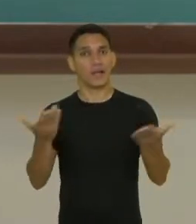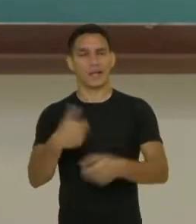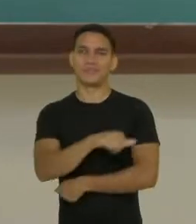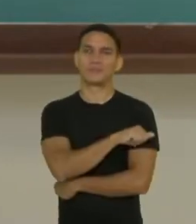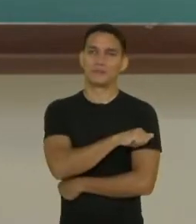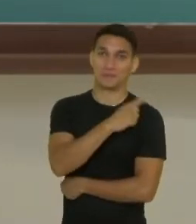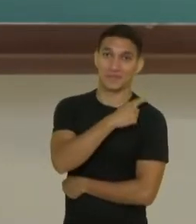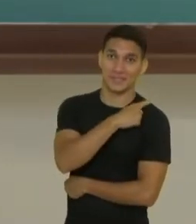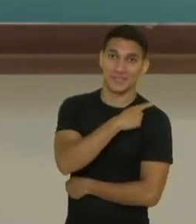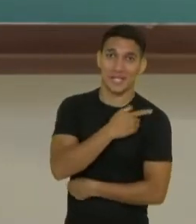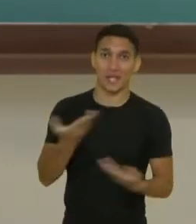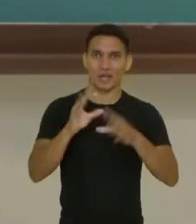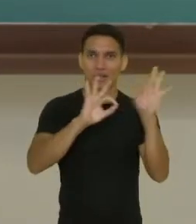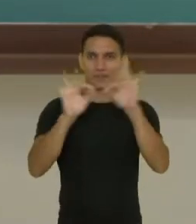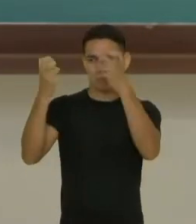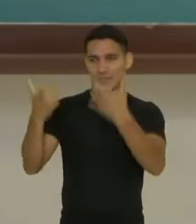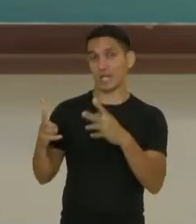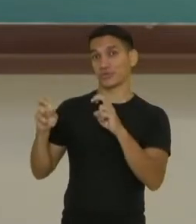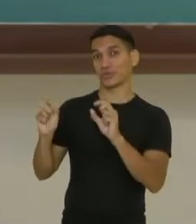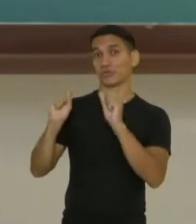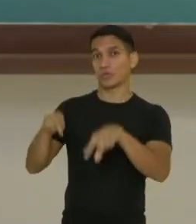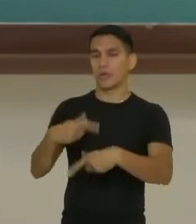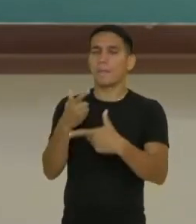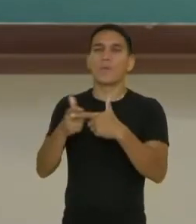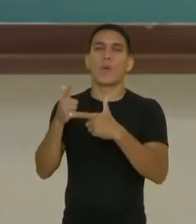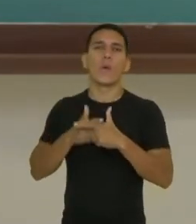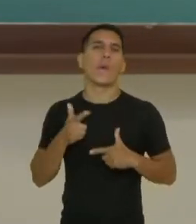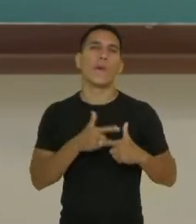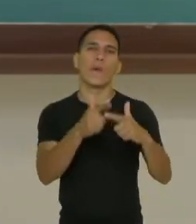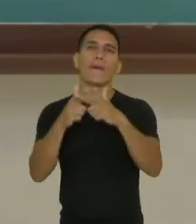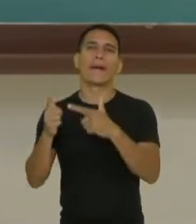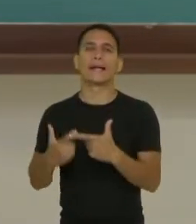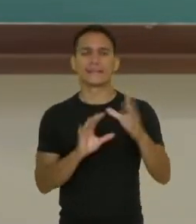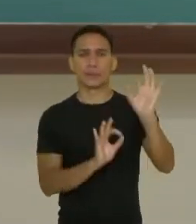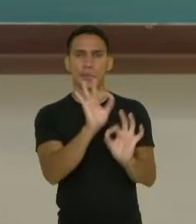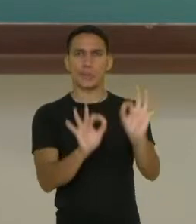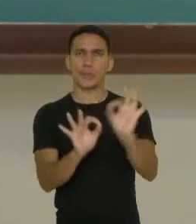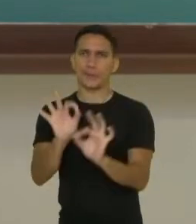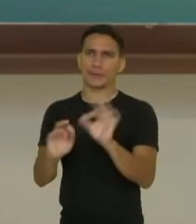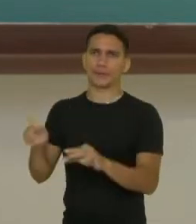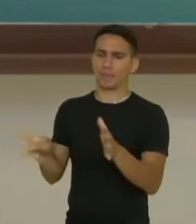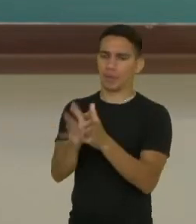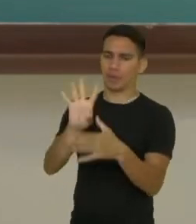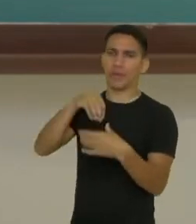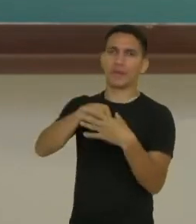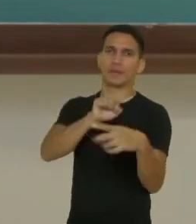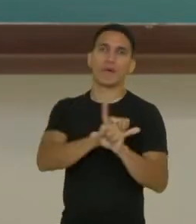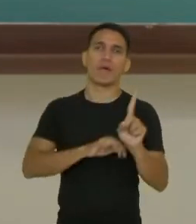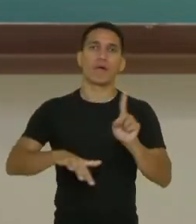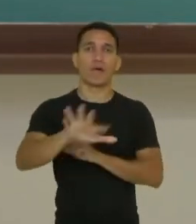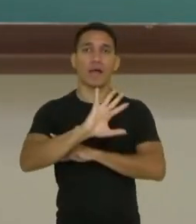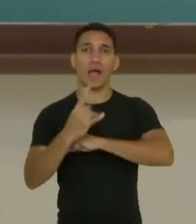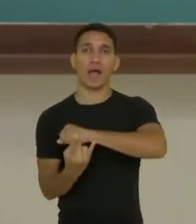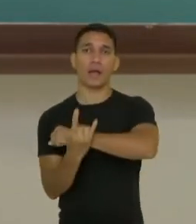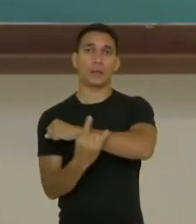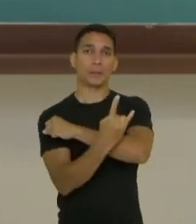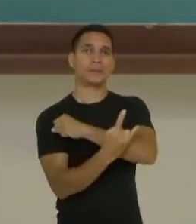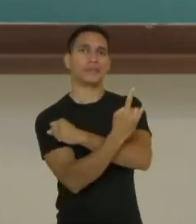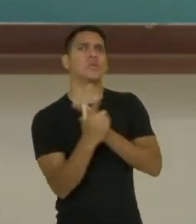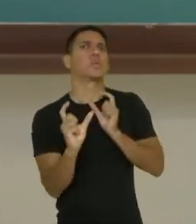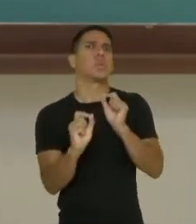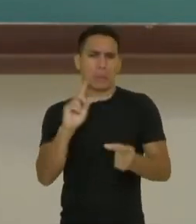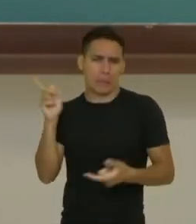Olá, estudantes da primeira série. Nesse vídeo vamos falar sobre problemas estruturais e sociais no quesito urbano. Para que isso